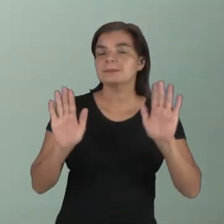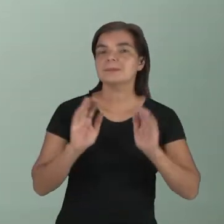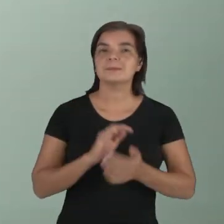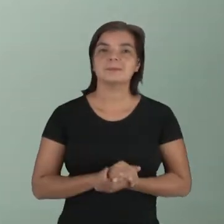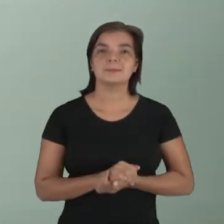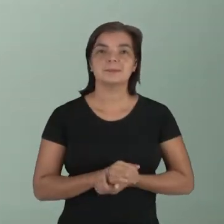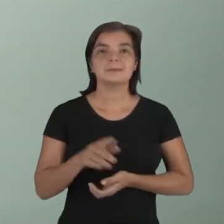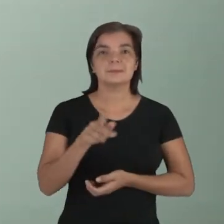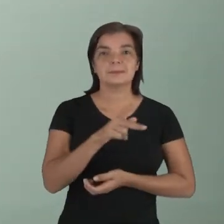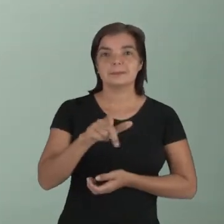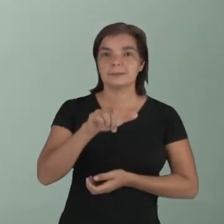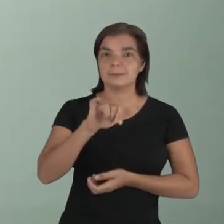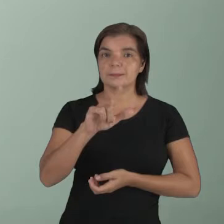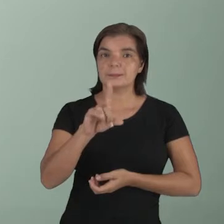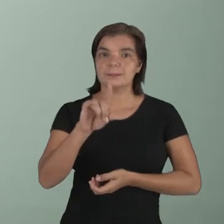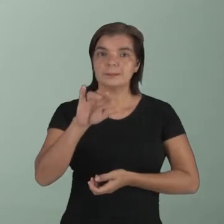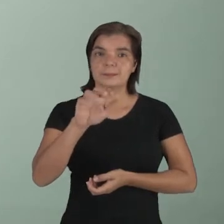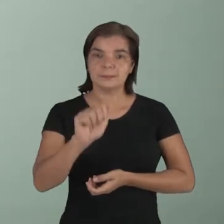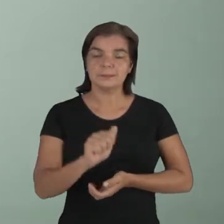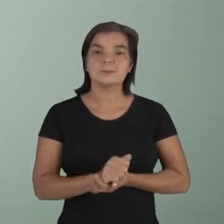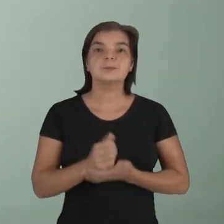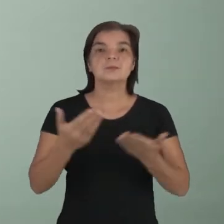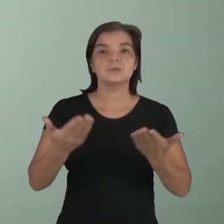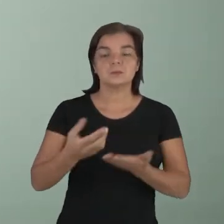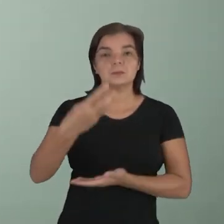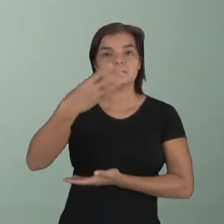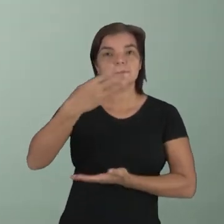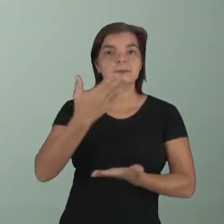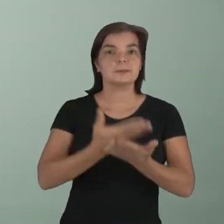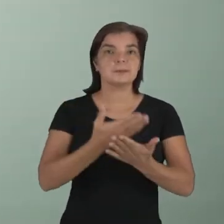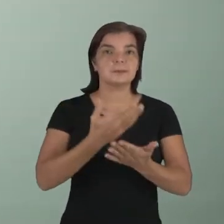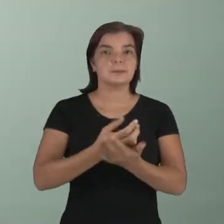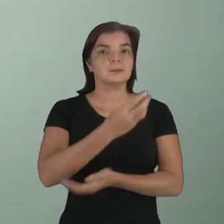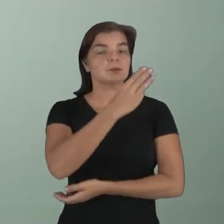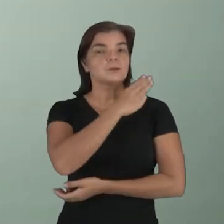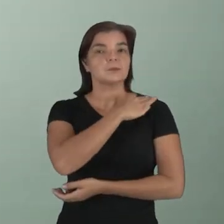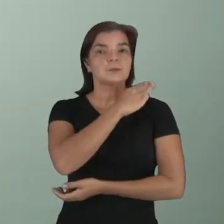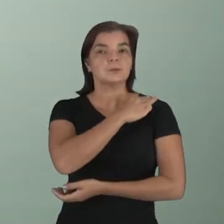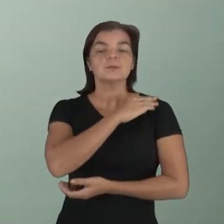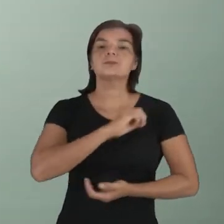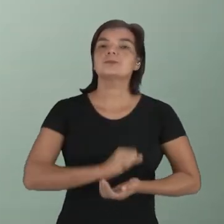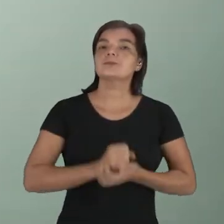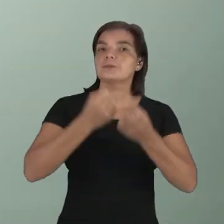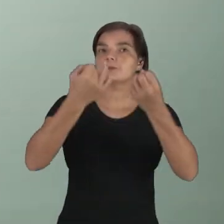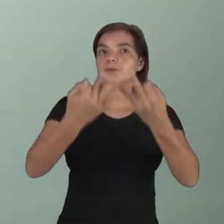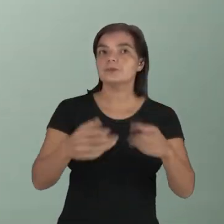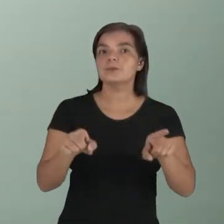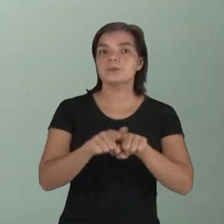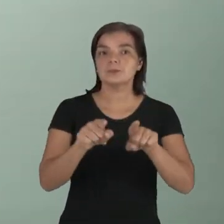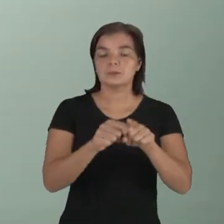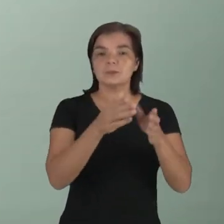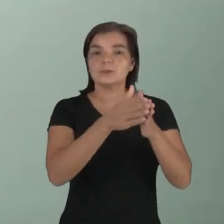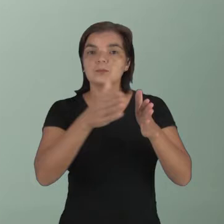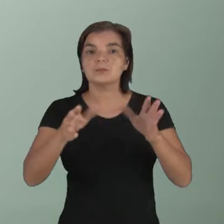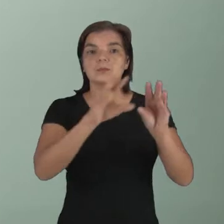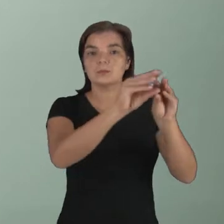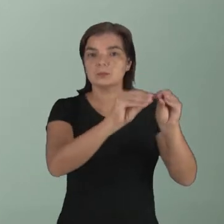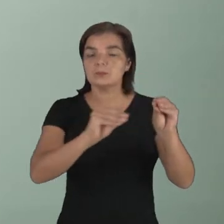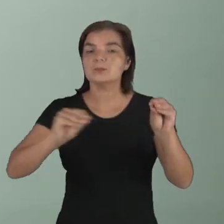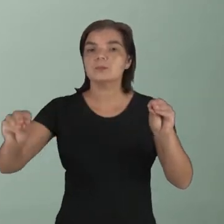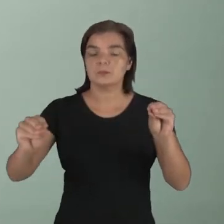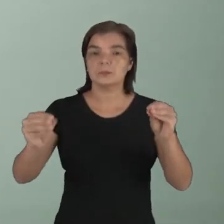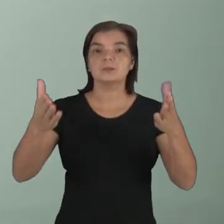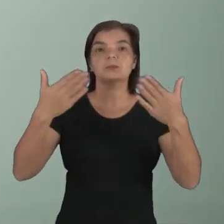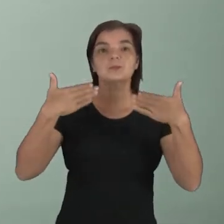Olá, eu sou a professora Lídia e hoje na terceira aula da terceira série do ensino médio nós vamos estudar os processos de transferência de